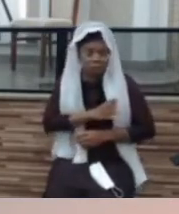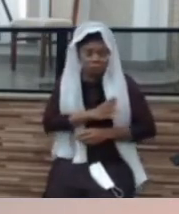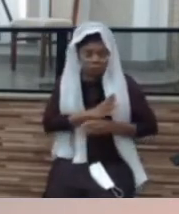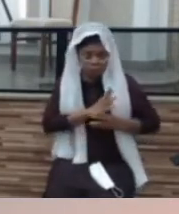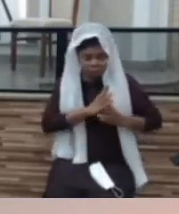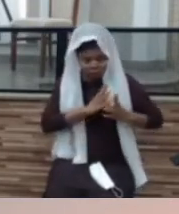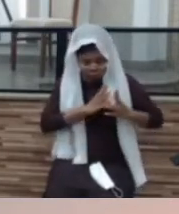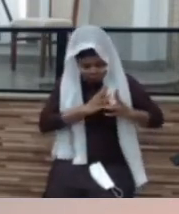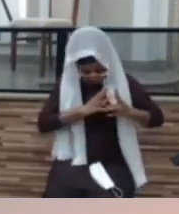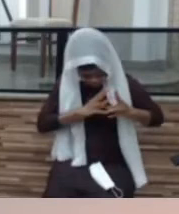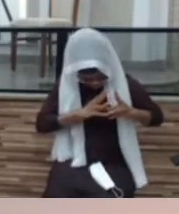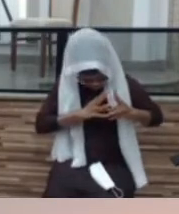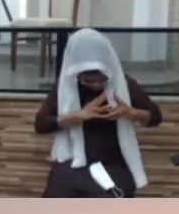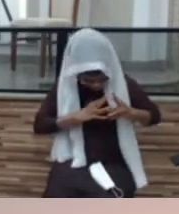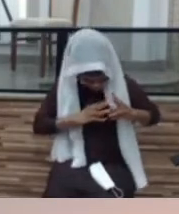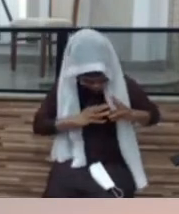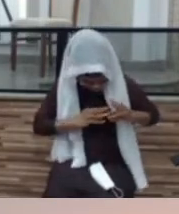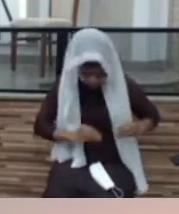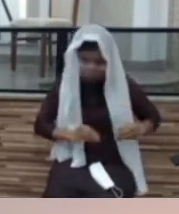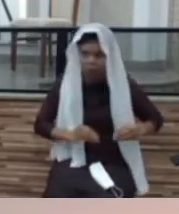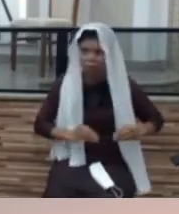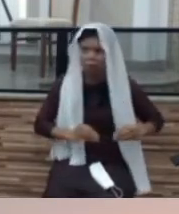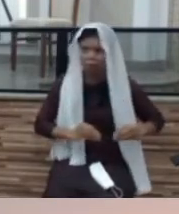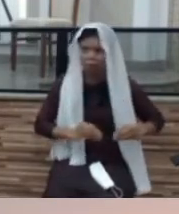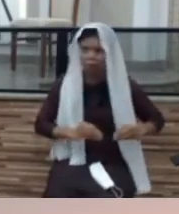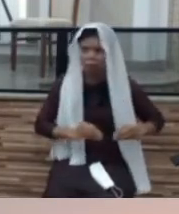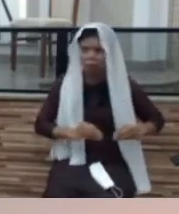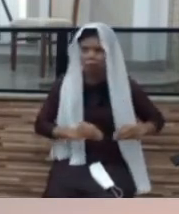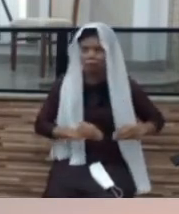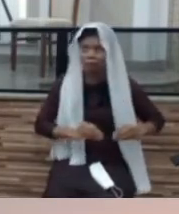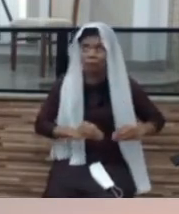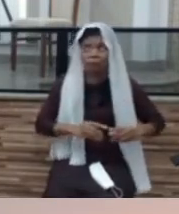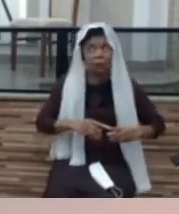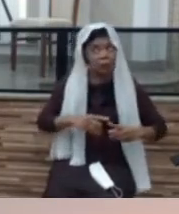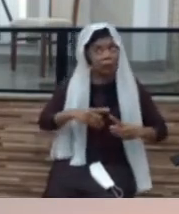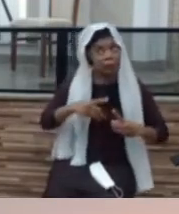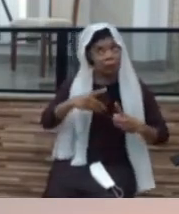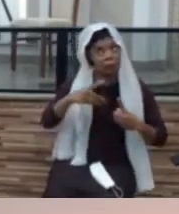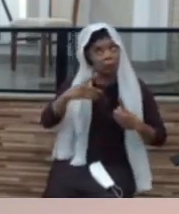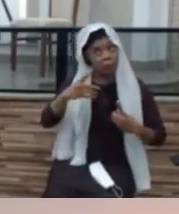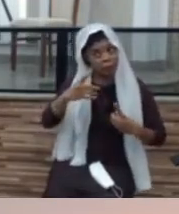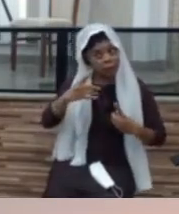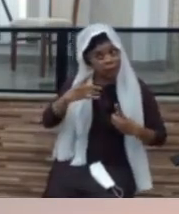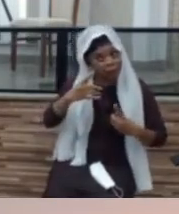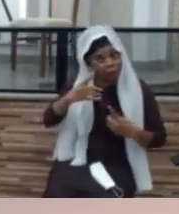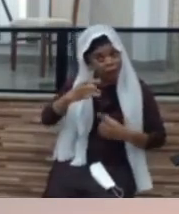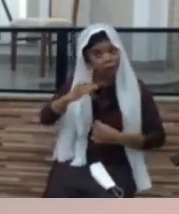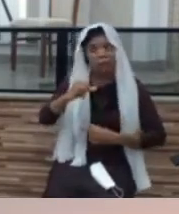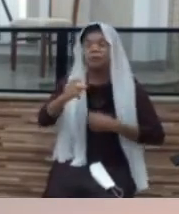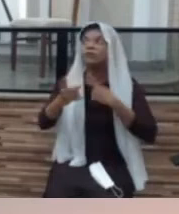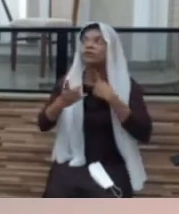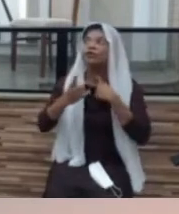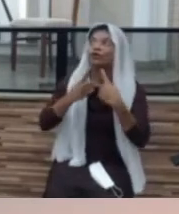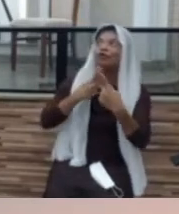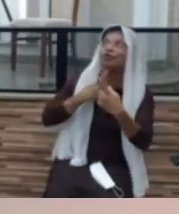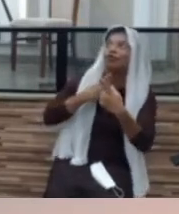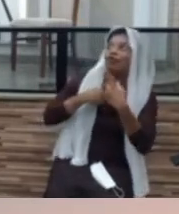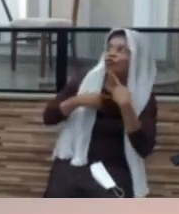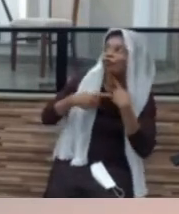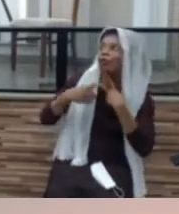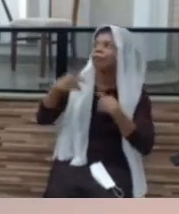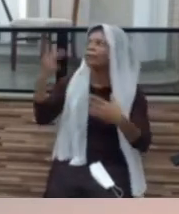demorada enfraquece o coração. Mas o desejo realizado, né, irmãos, é alegria, né, irmãos, é gozo,